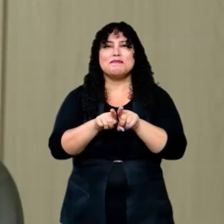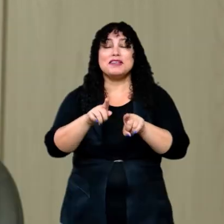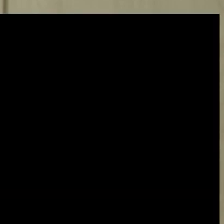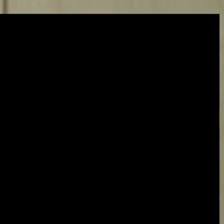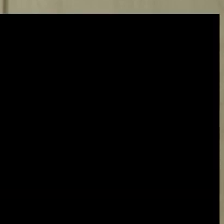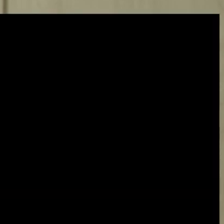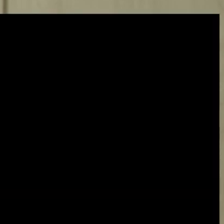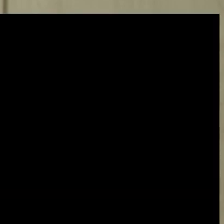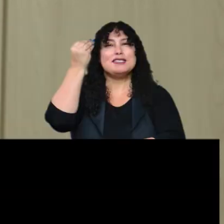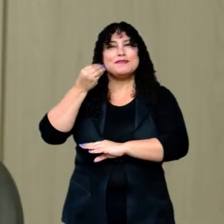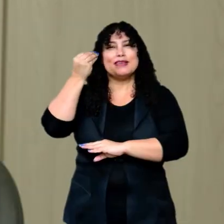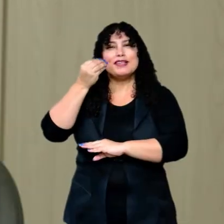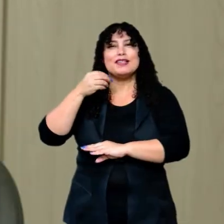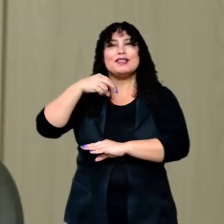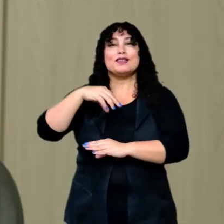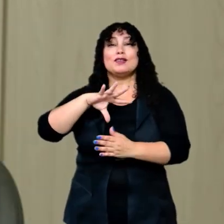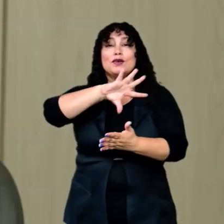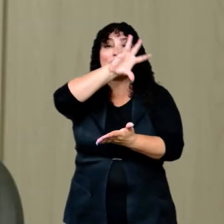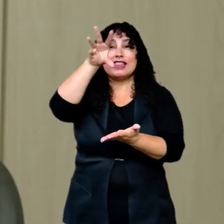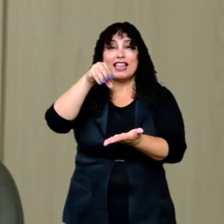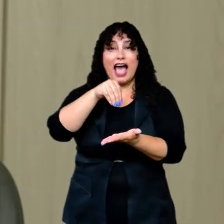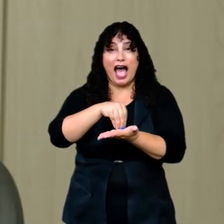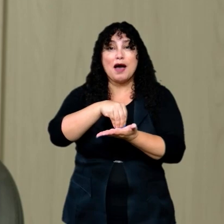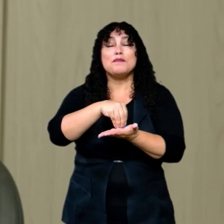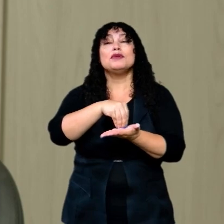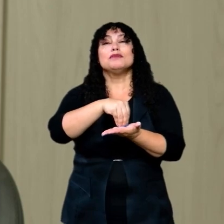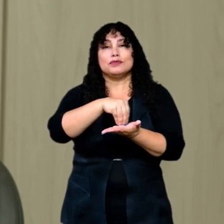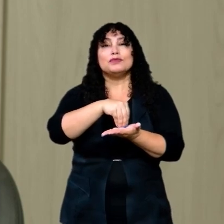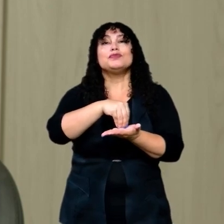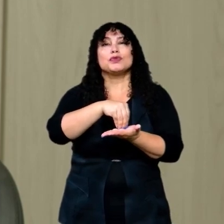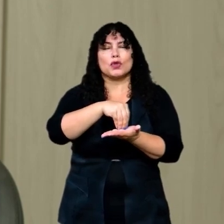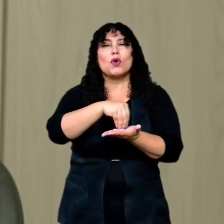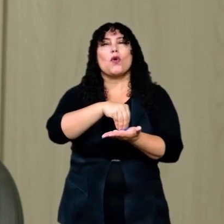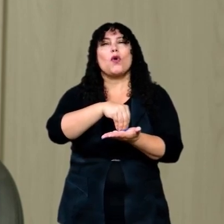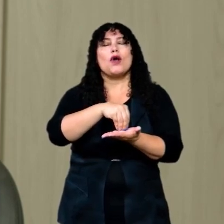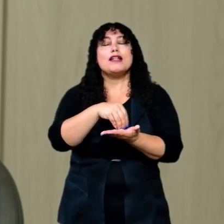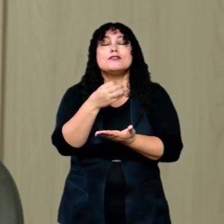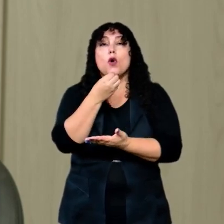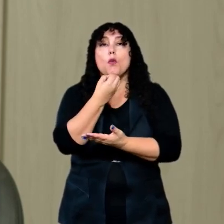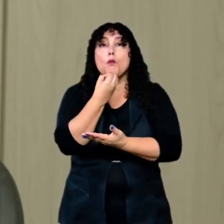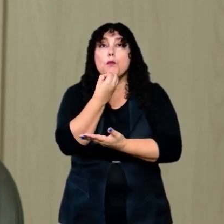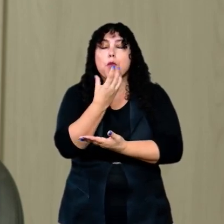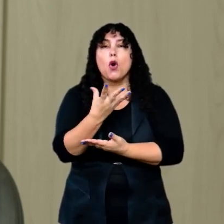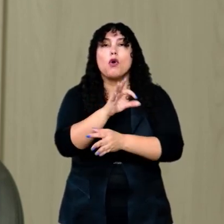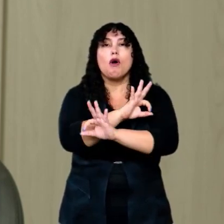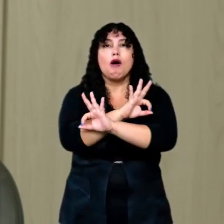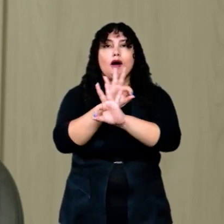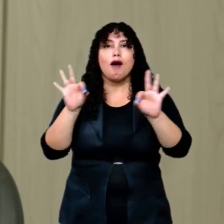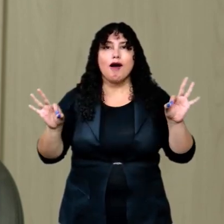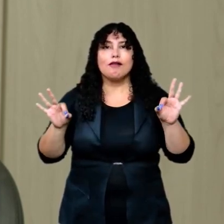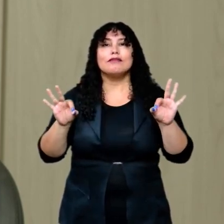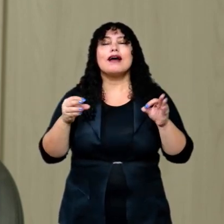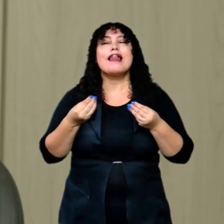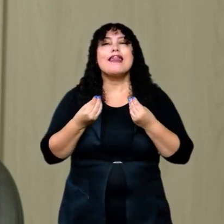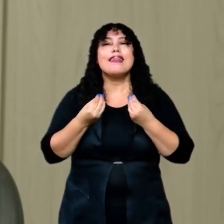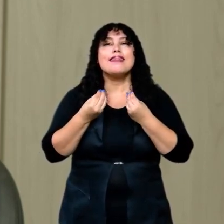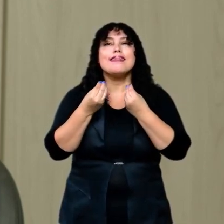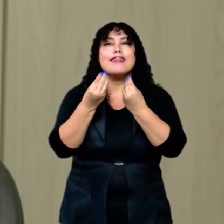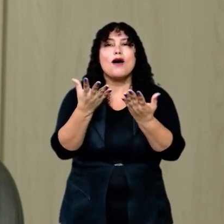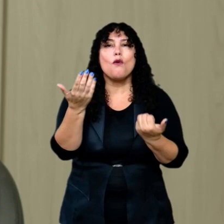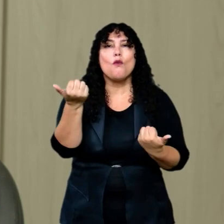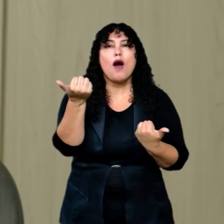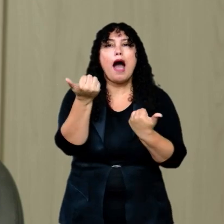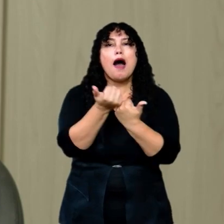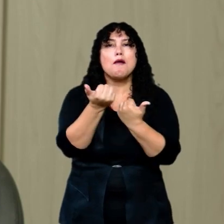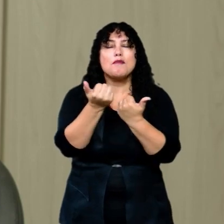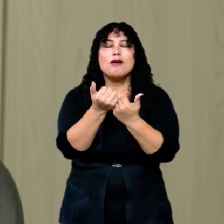tive essa experiência do NAPNE, né? Os núcleos, eles são muito bons, eles realmente dão um suporte